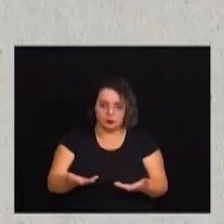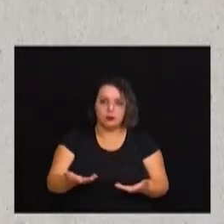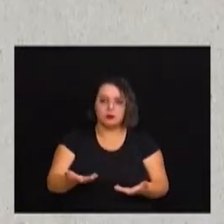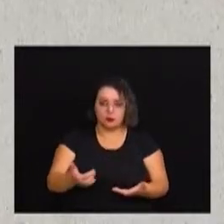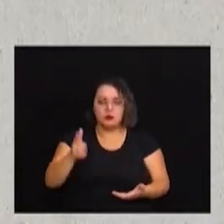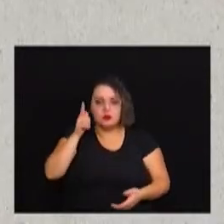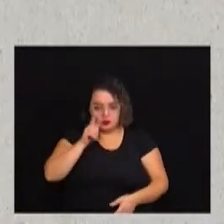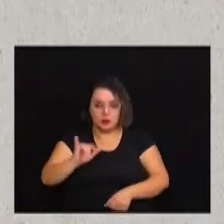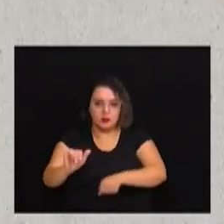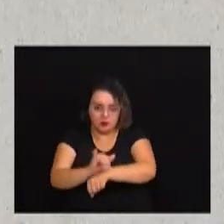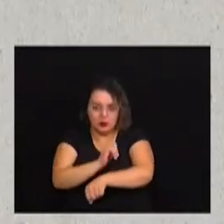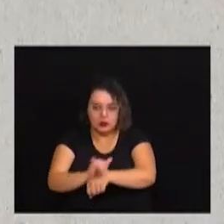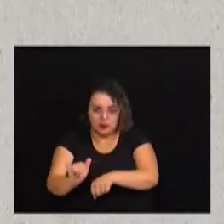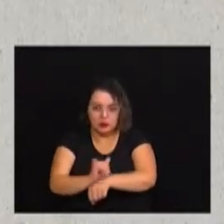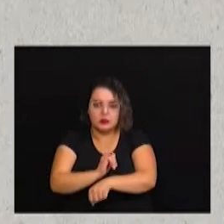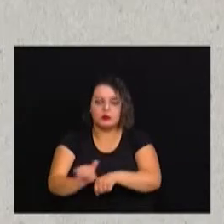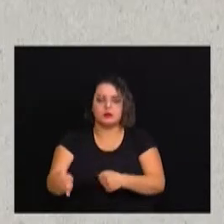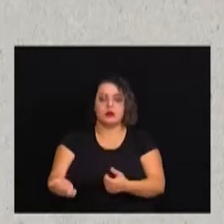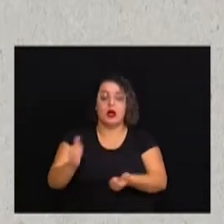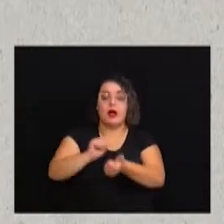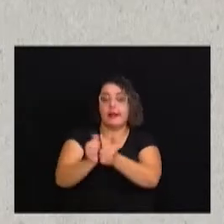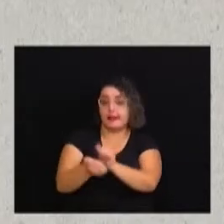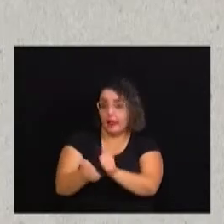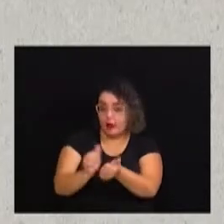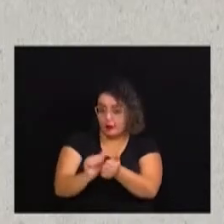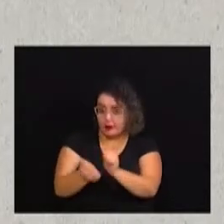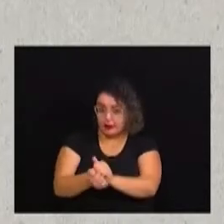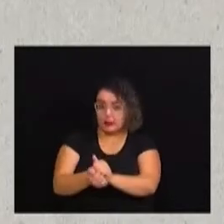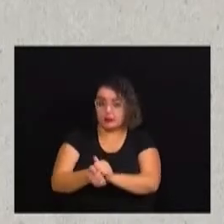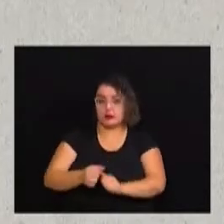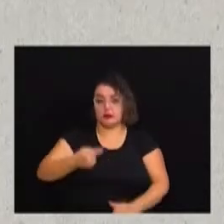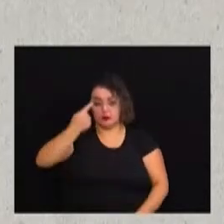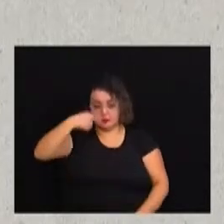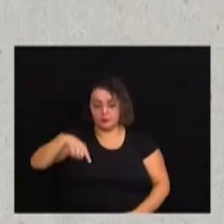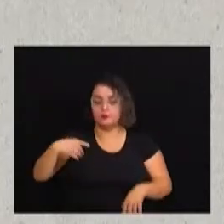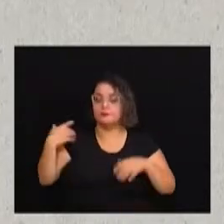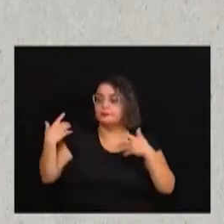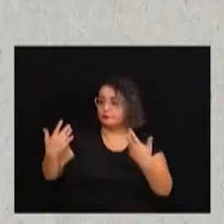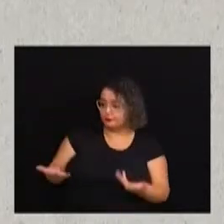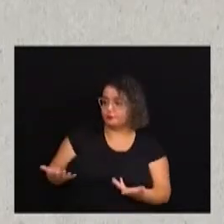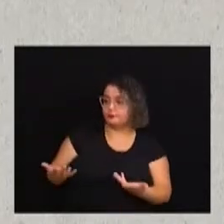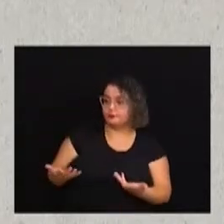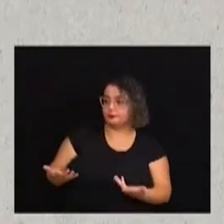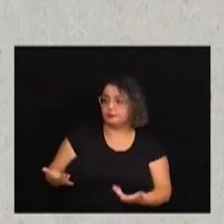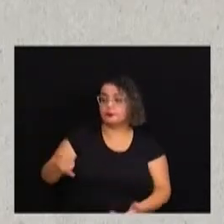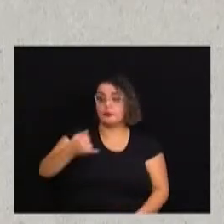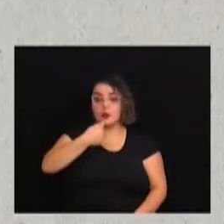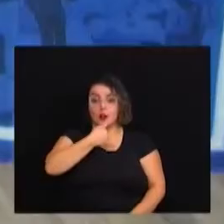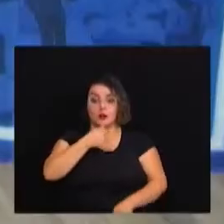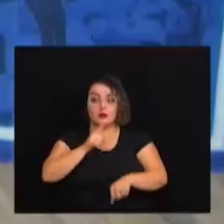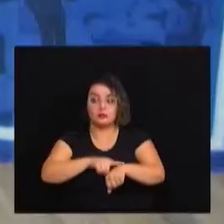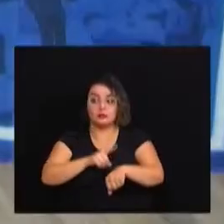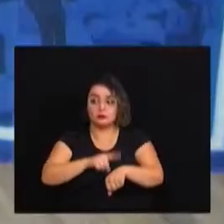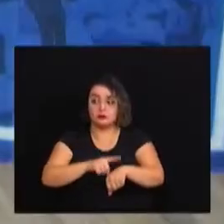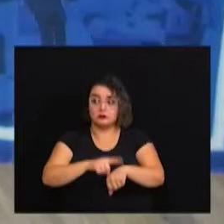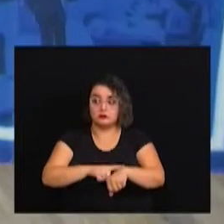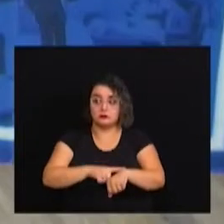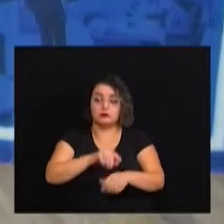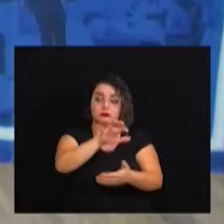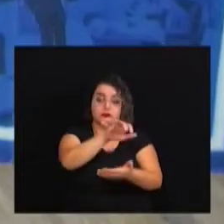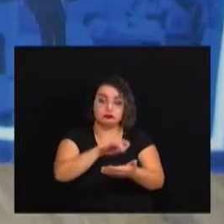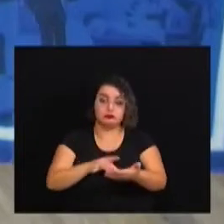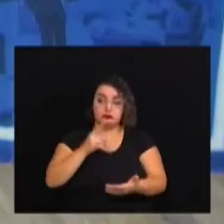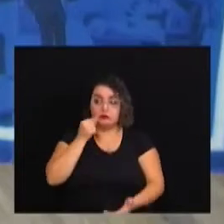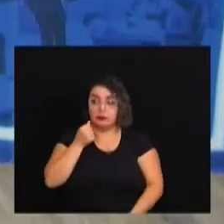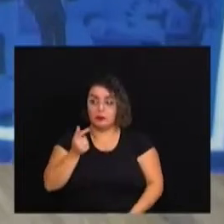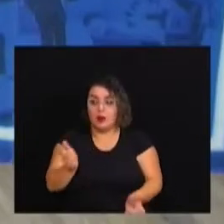consegue utilizar ferramentas dessa forma, utilizando a partir do nosso perfil. Tamires, infelizmente o nosso tempo aqui na ponta